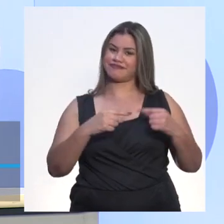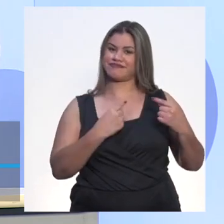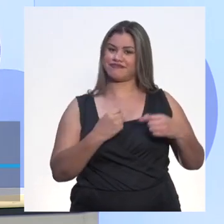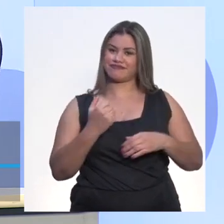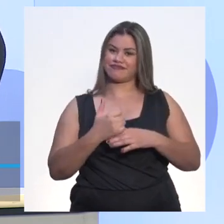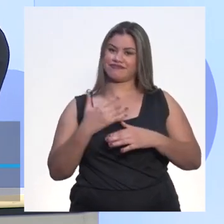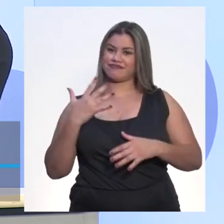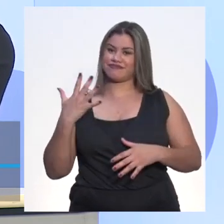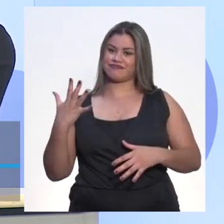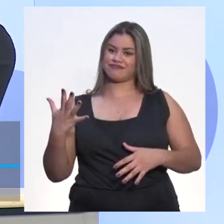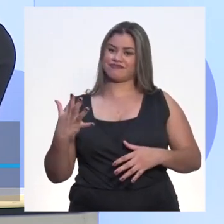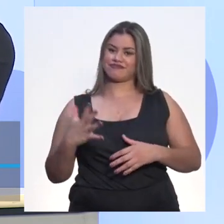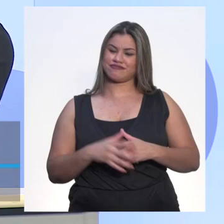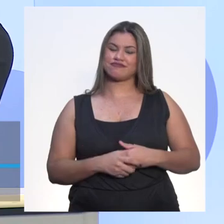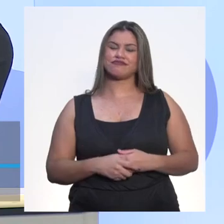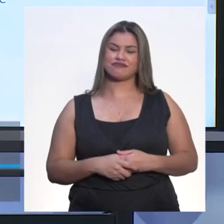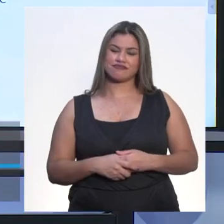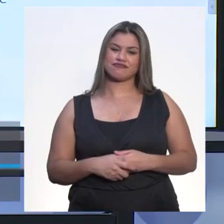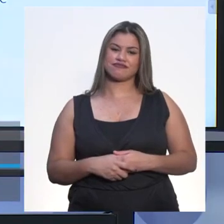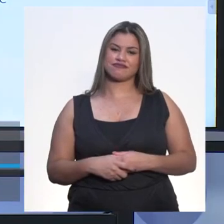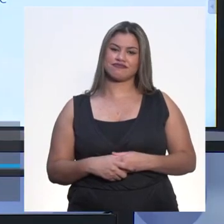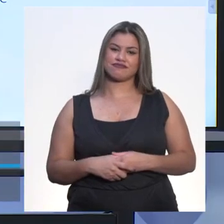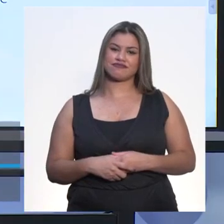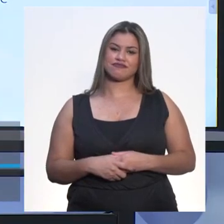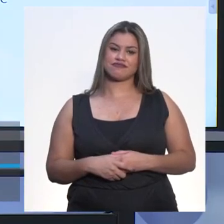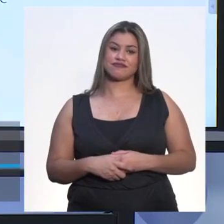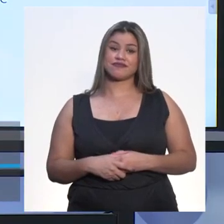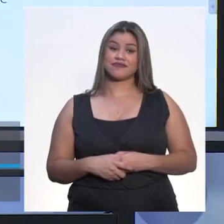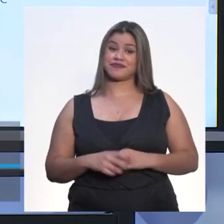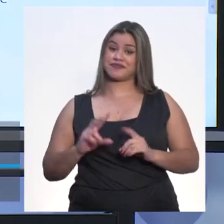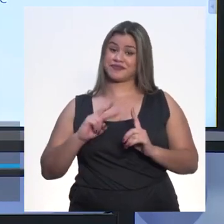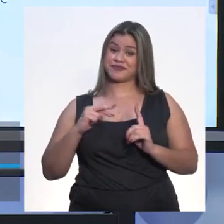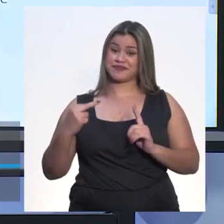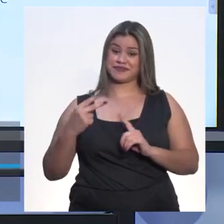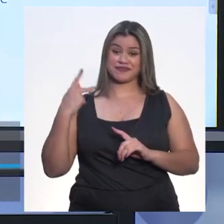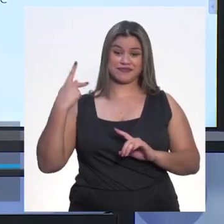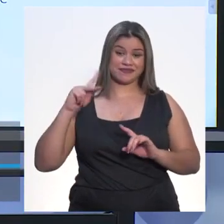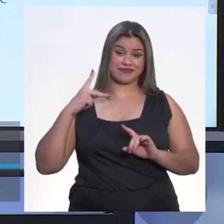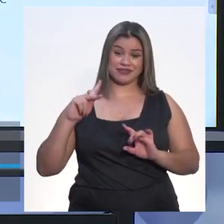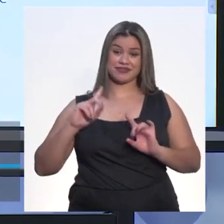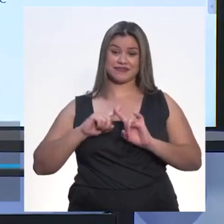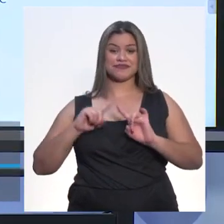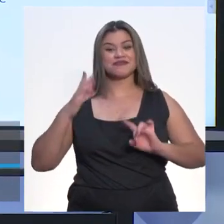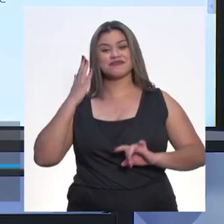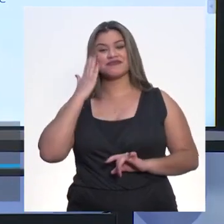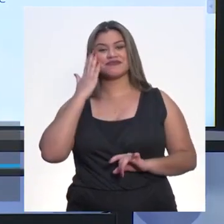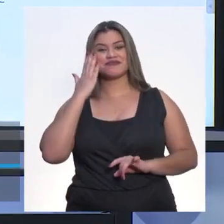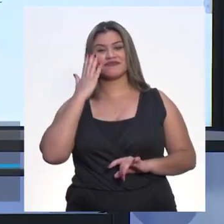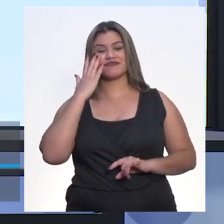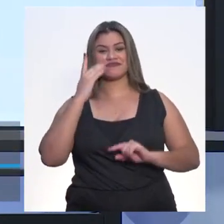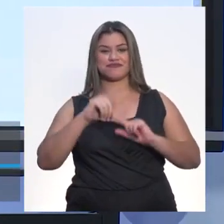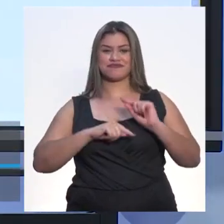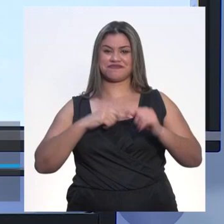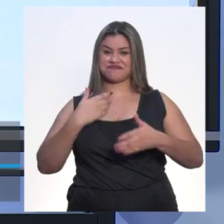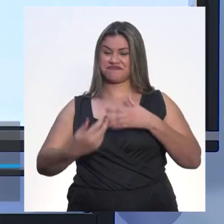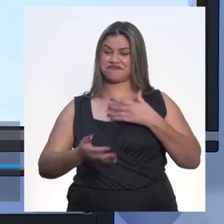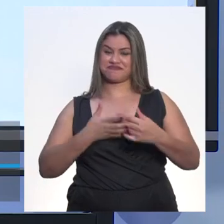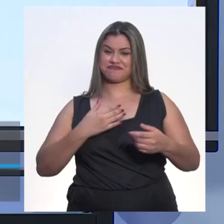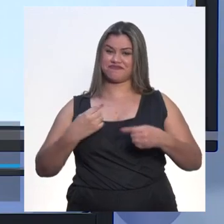que não tenha quebra-pau. Ó, essa daí é a visão dele, mas eu sei que, independente de ter